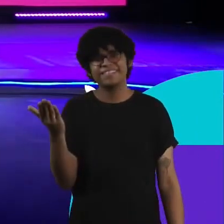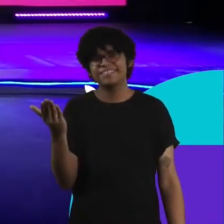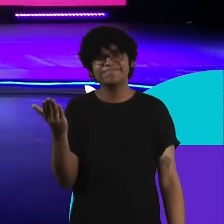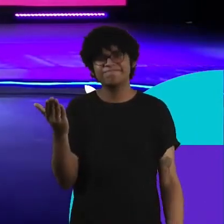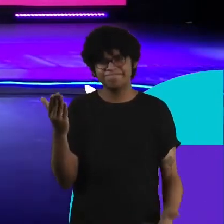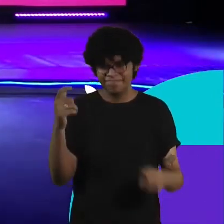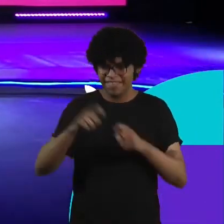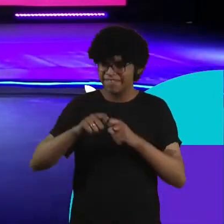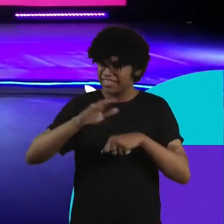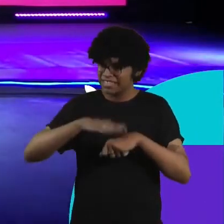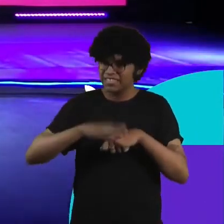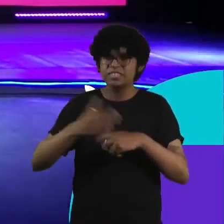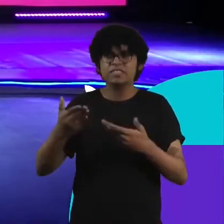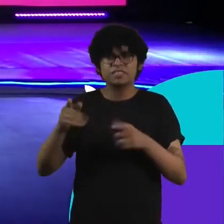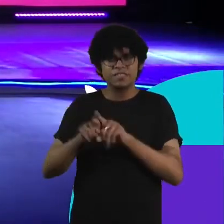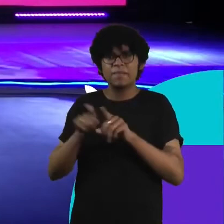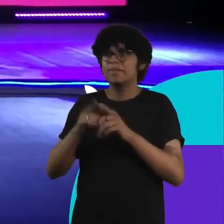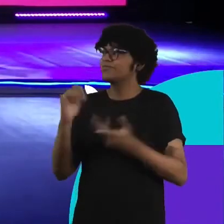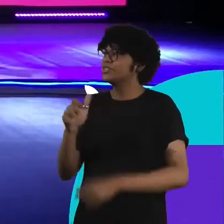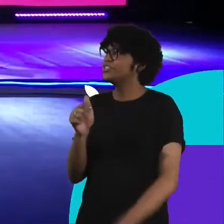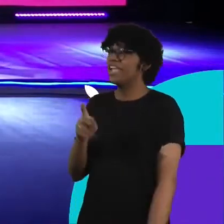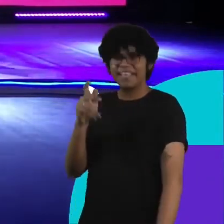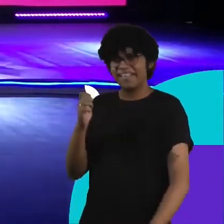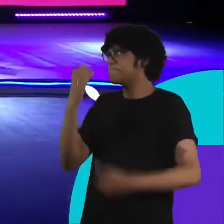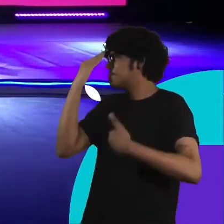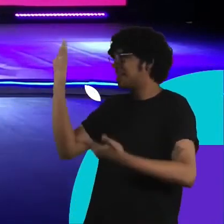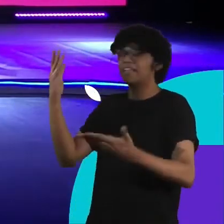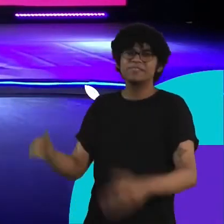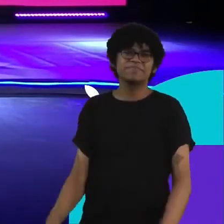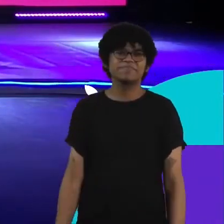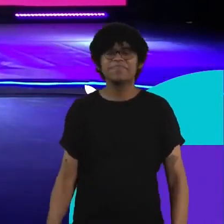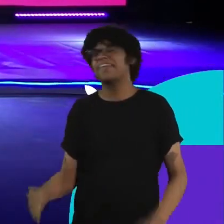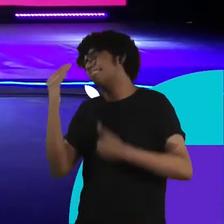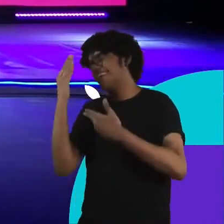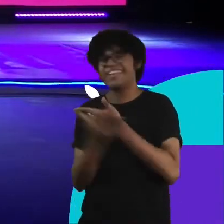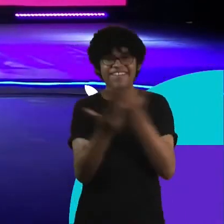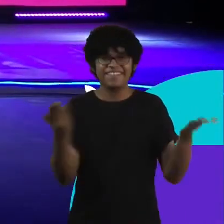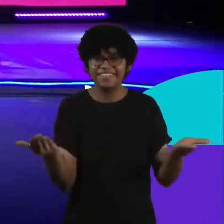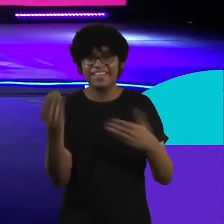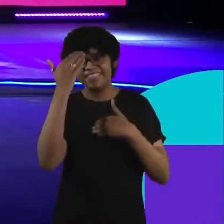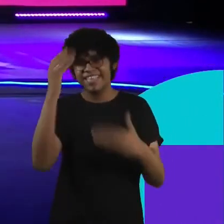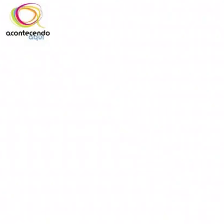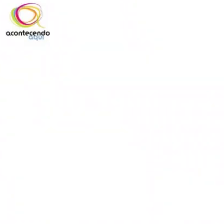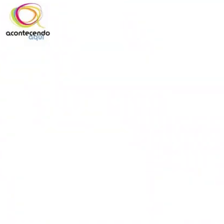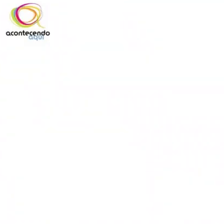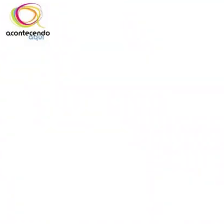vocês que se juntaram a nós nessa conversa muito bacana com o Jake. Obrigado, obrigada.